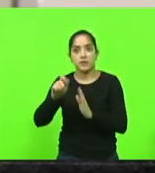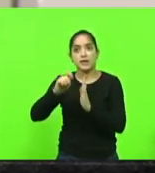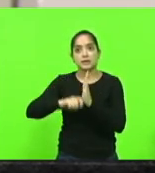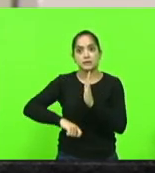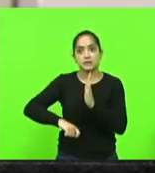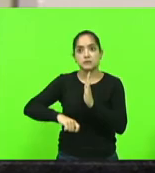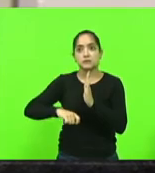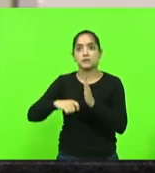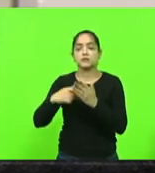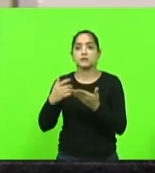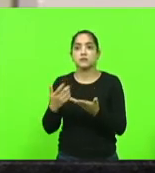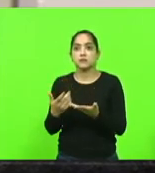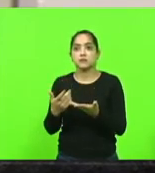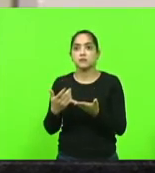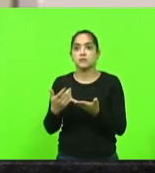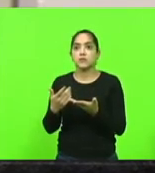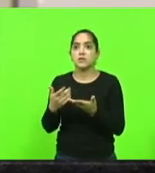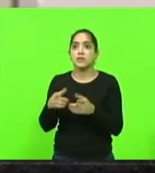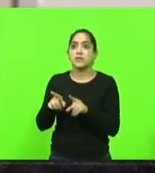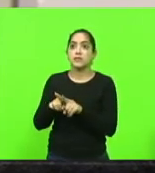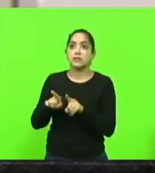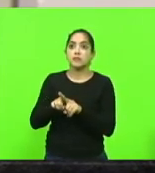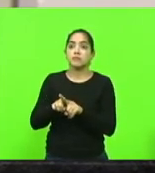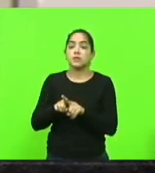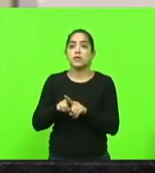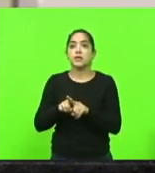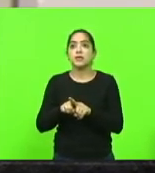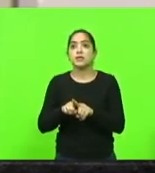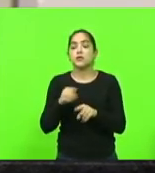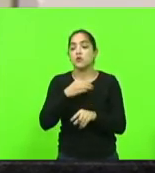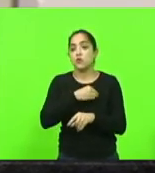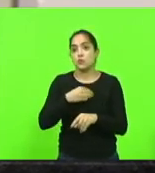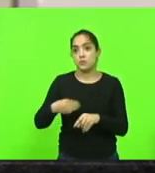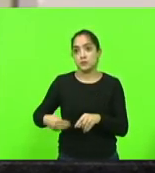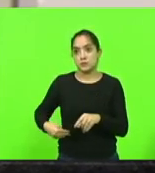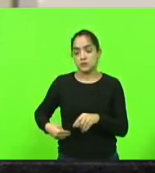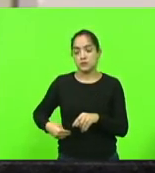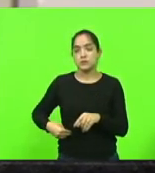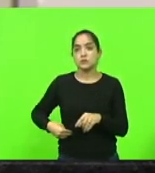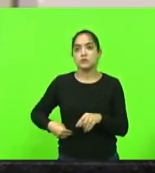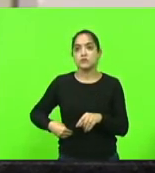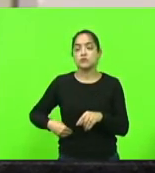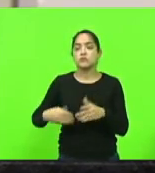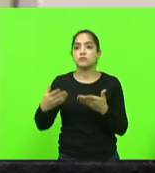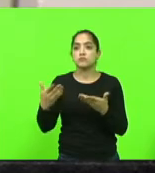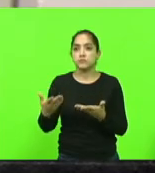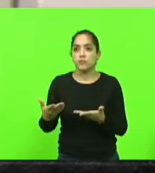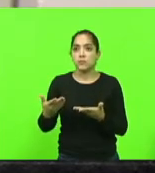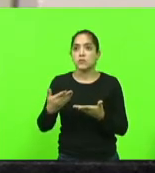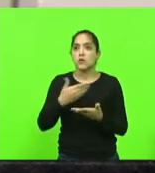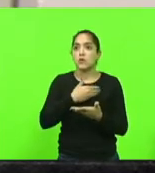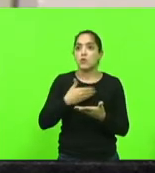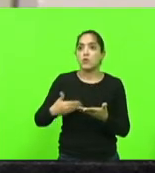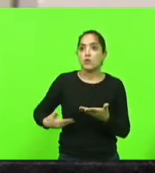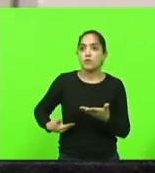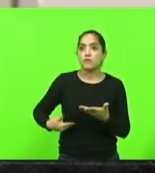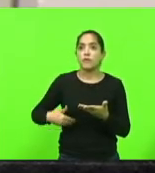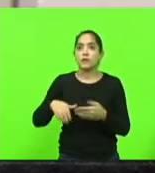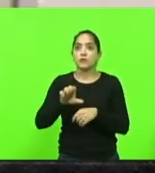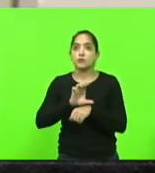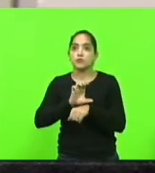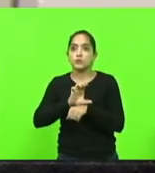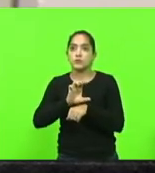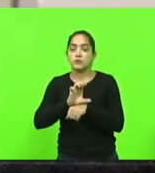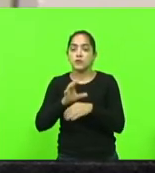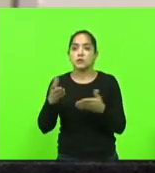DENIT e com o ministro Tarcísio Gomes de Freitas. O governo do Estado está repassando